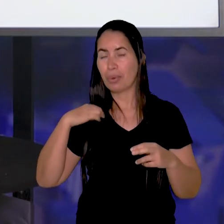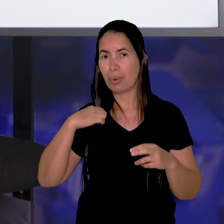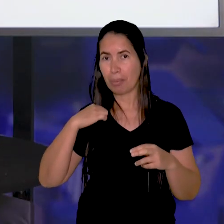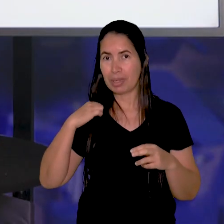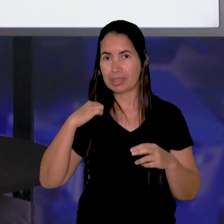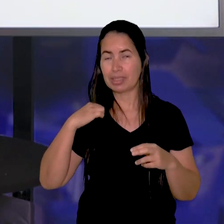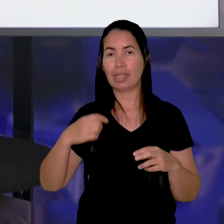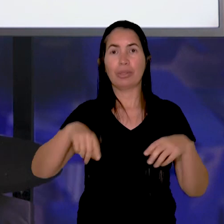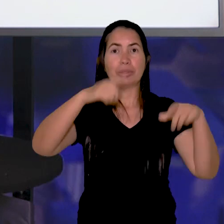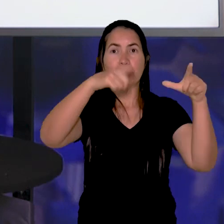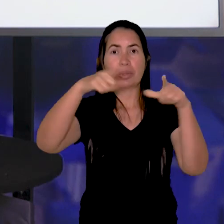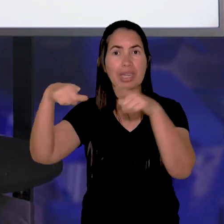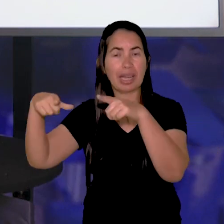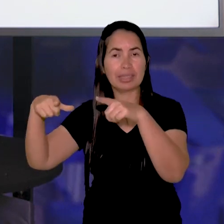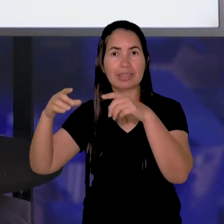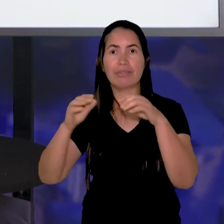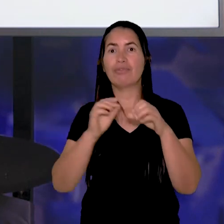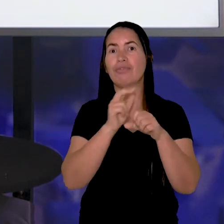ele irá visitar.